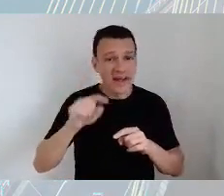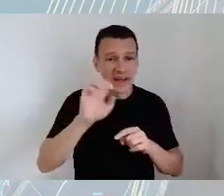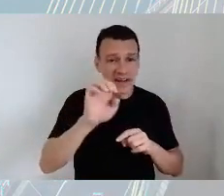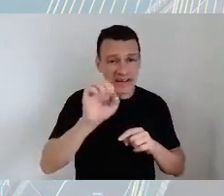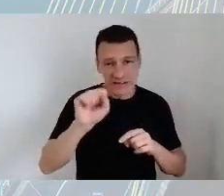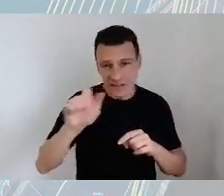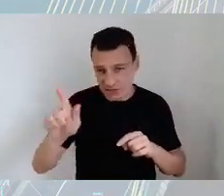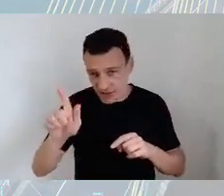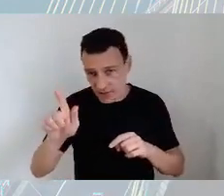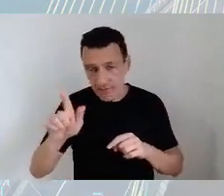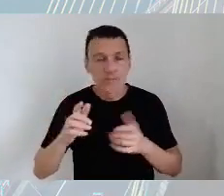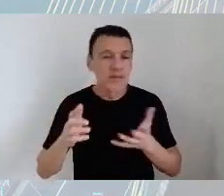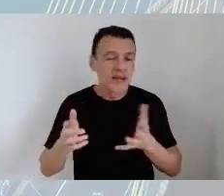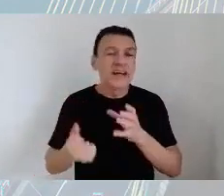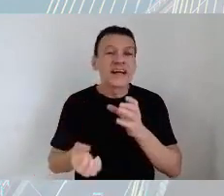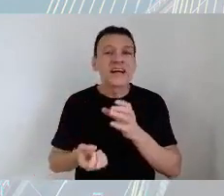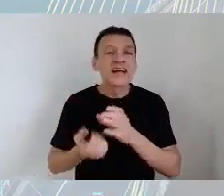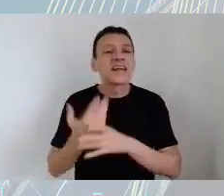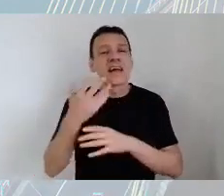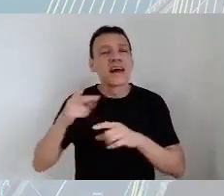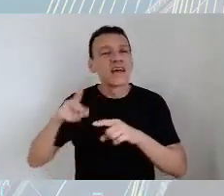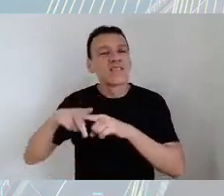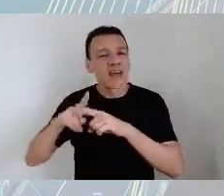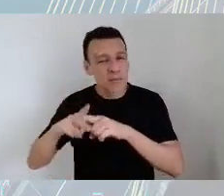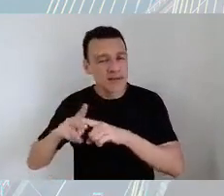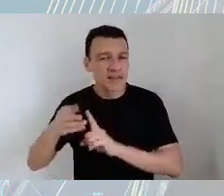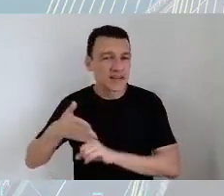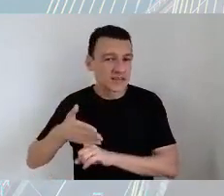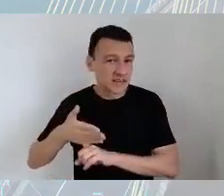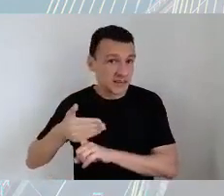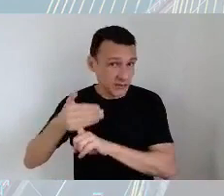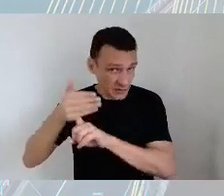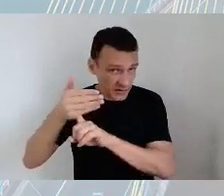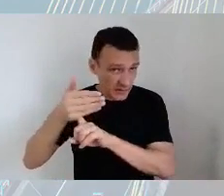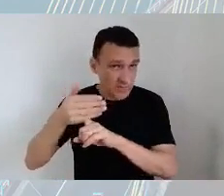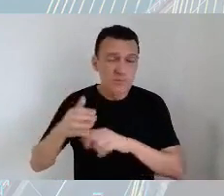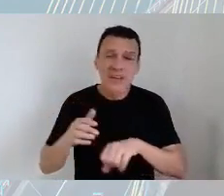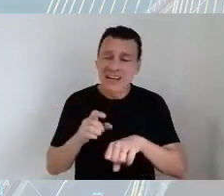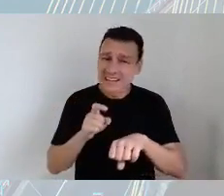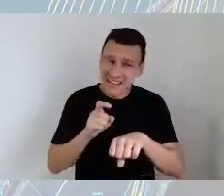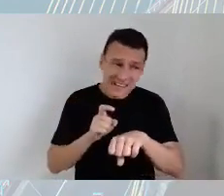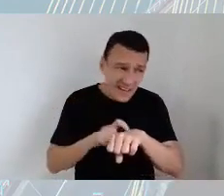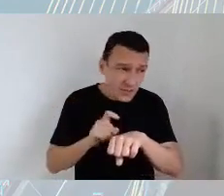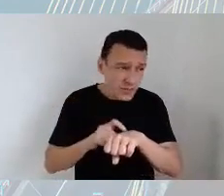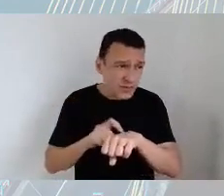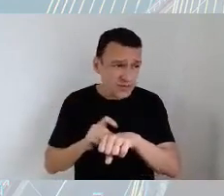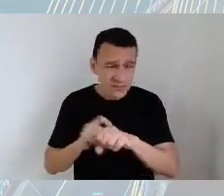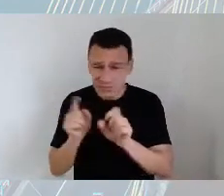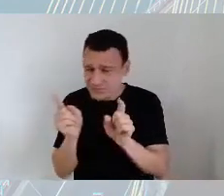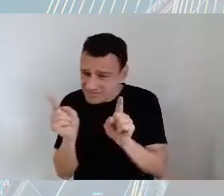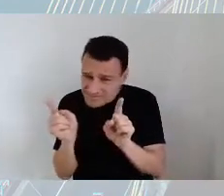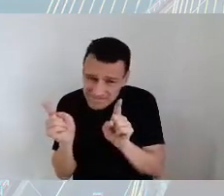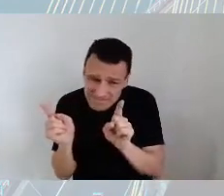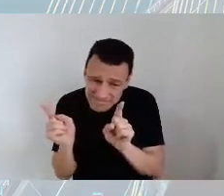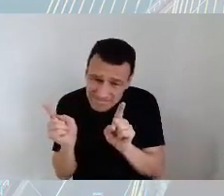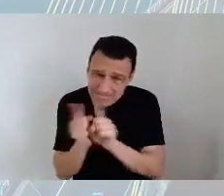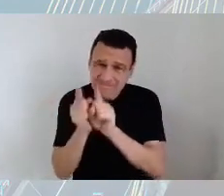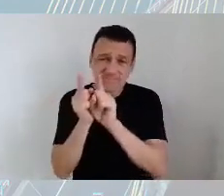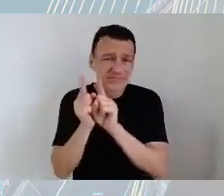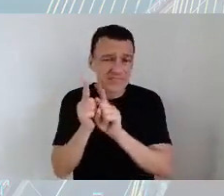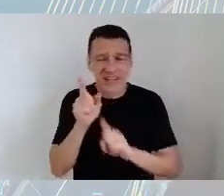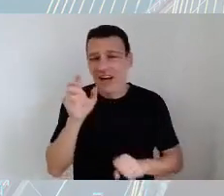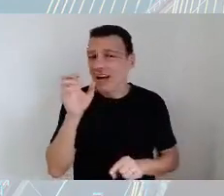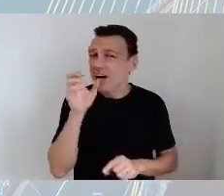ferramentas tecnológicas, com um escopo de tempo finito, quanto ao prazo de operação e quanto ao prazo dele